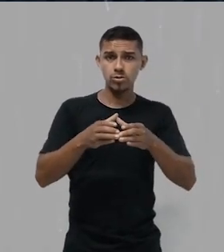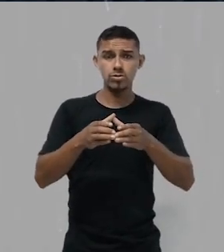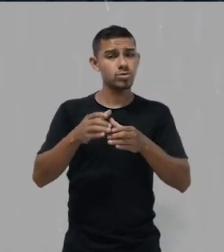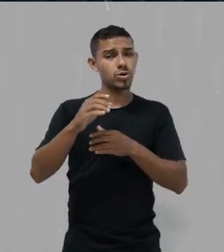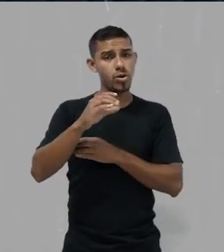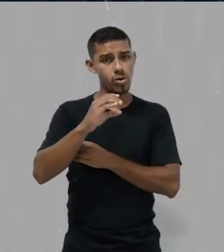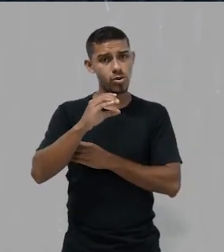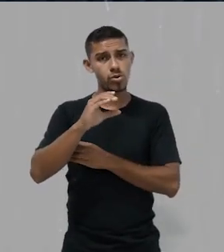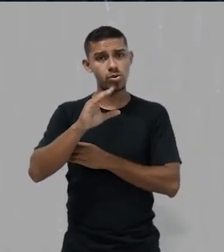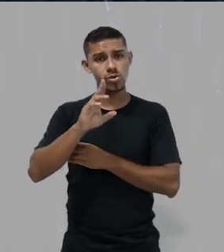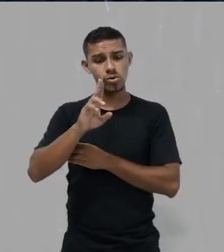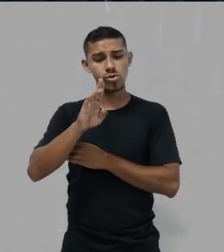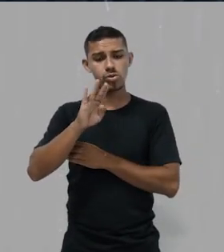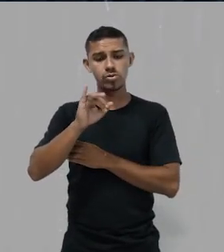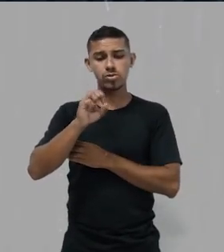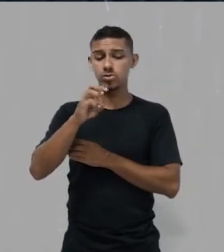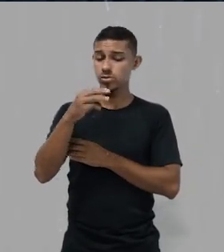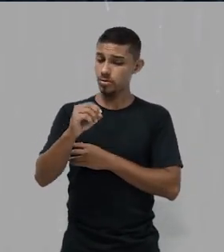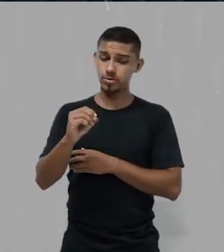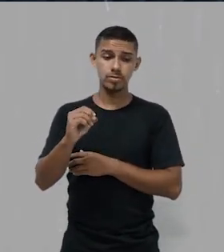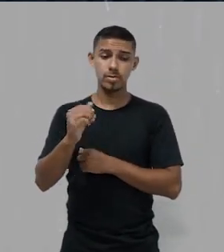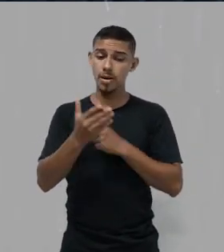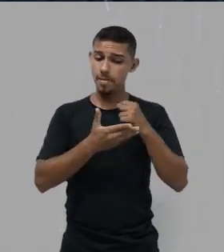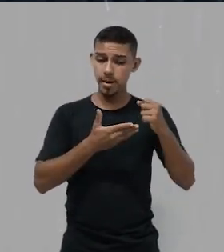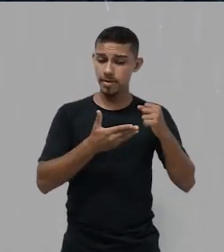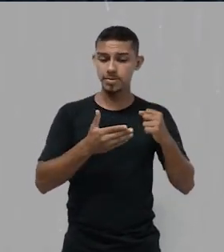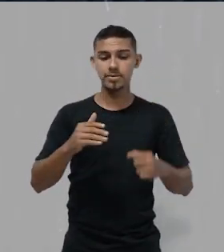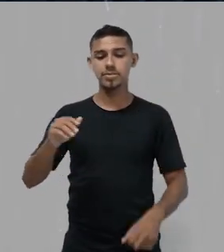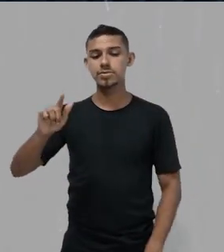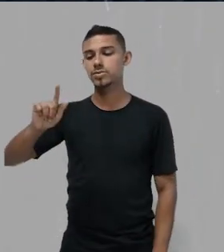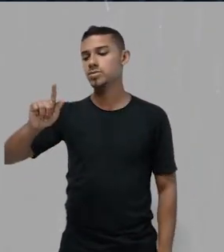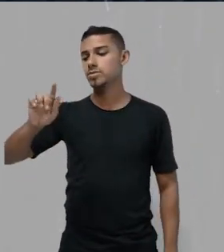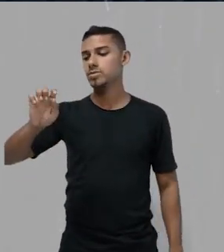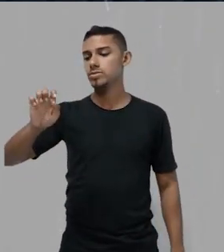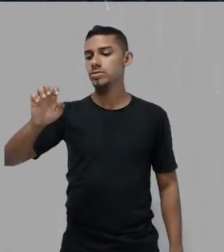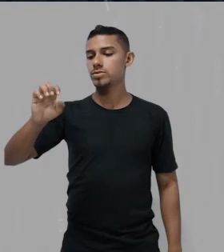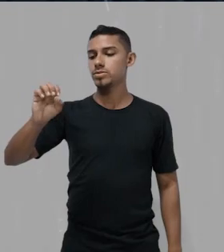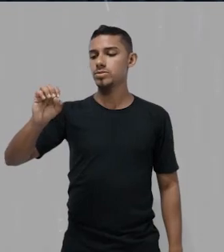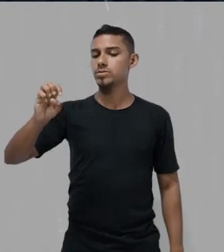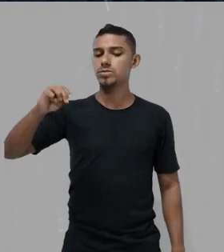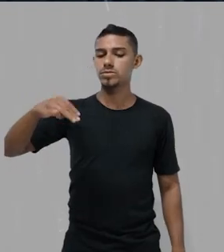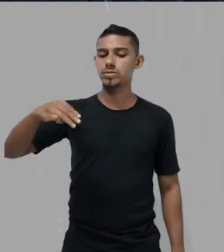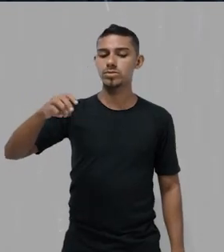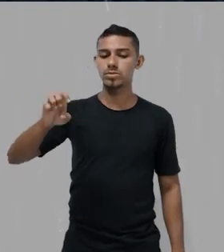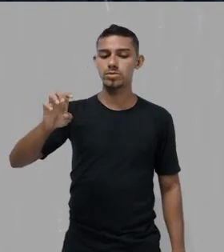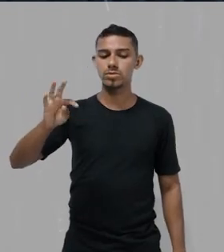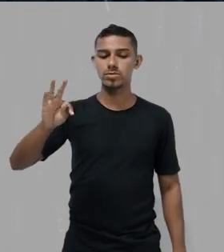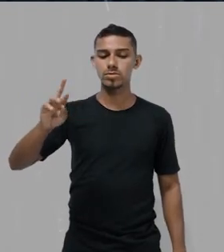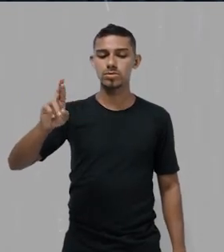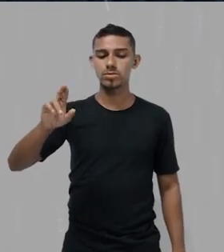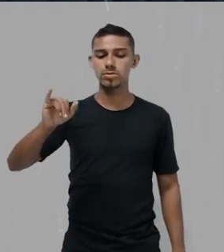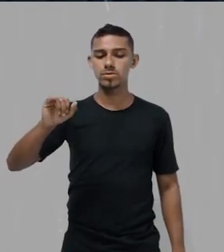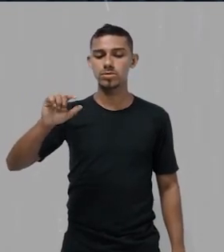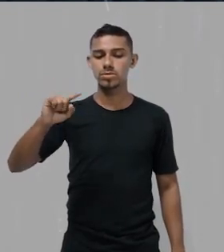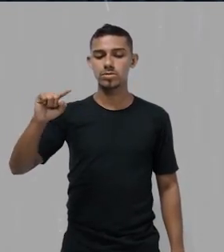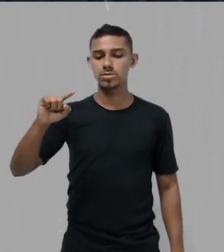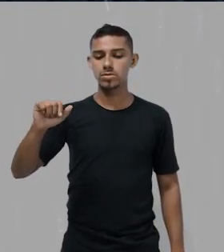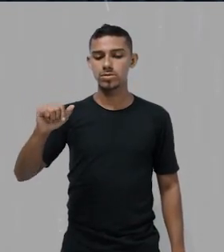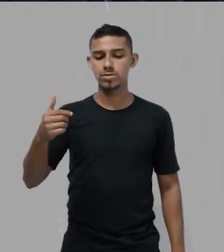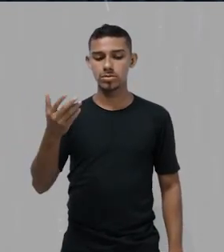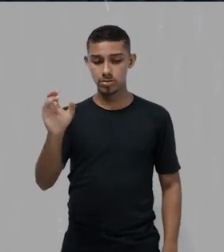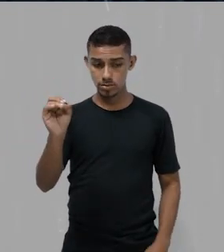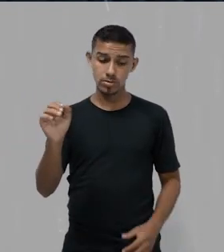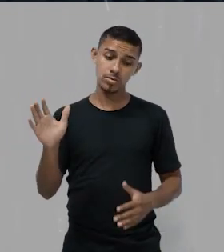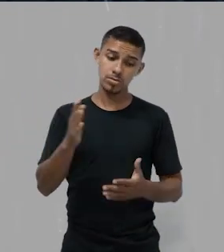básica. Geometrização. Se tem uma palavra que define o cubismo, é justamente essa. Mais ou menos em 1907,